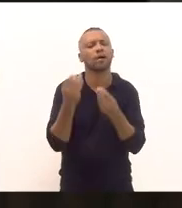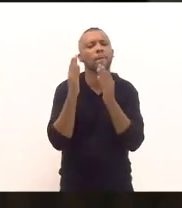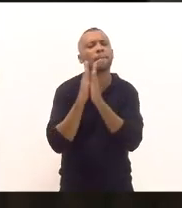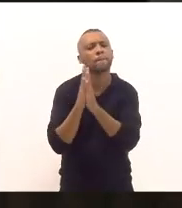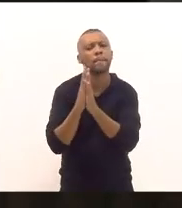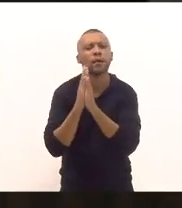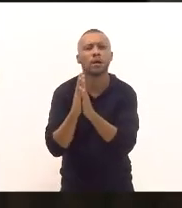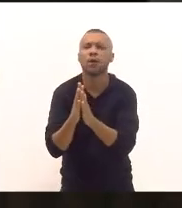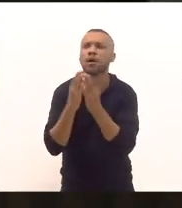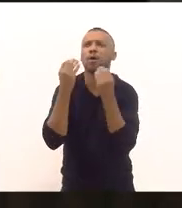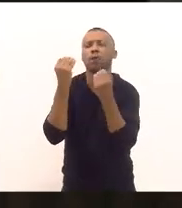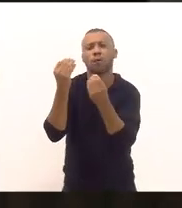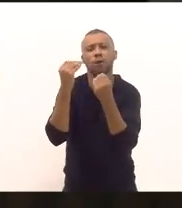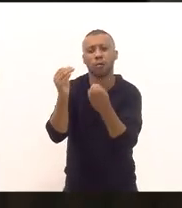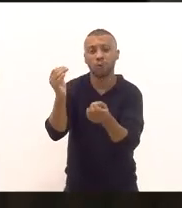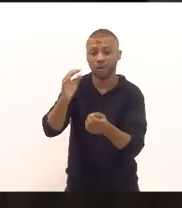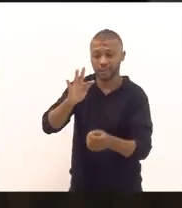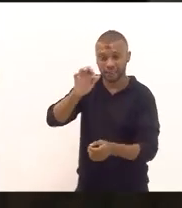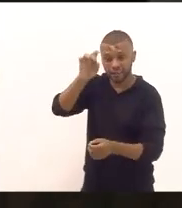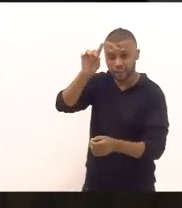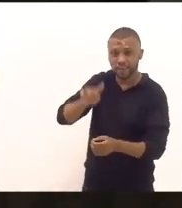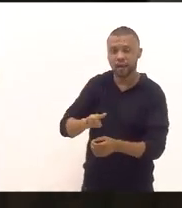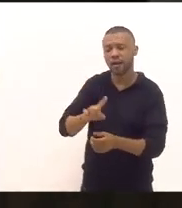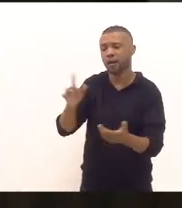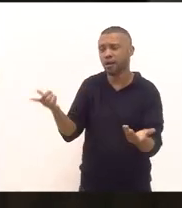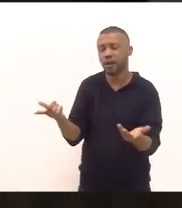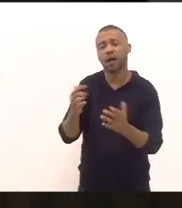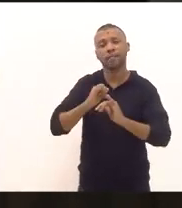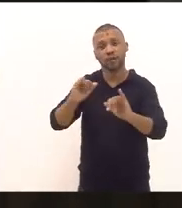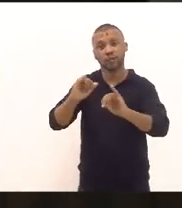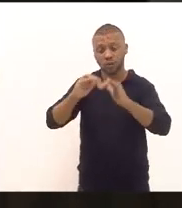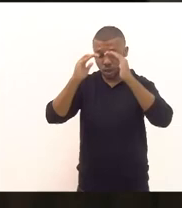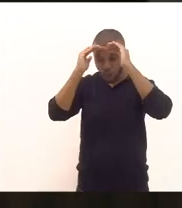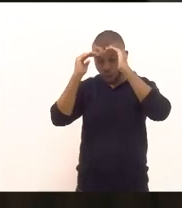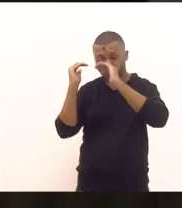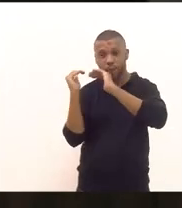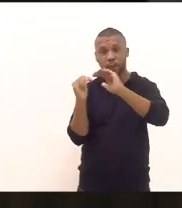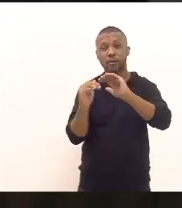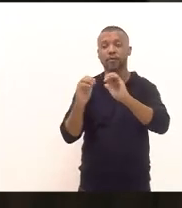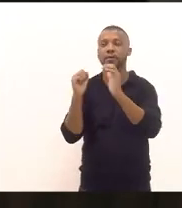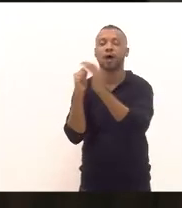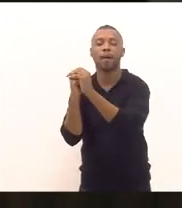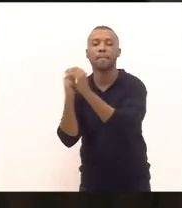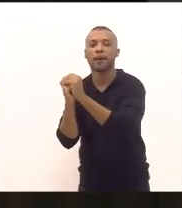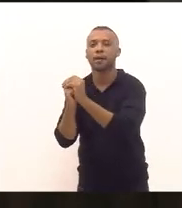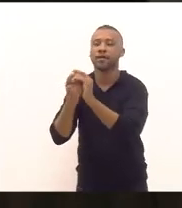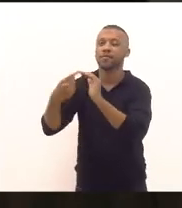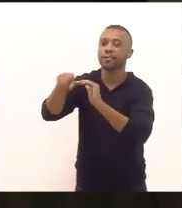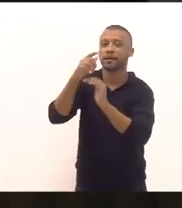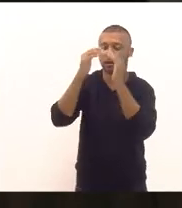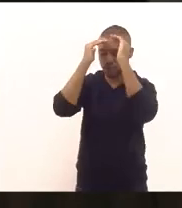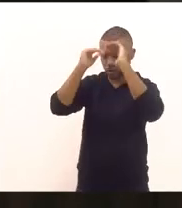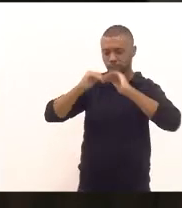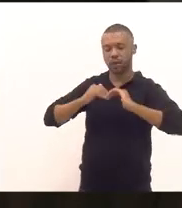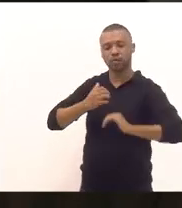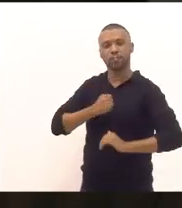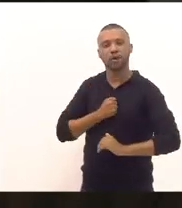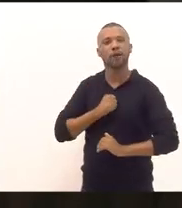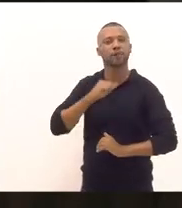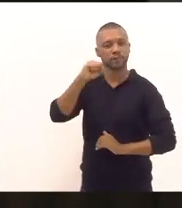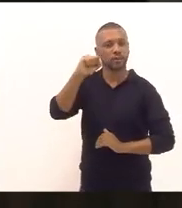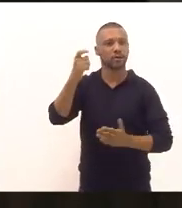Deus pelo amor que a na fé e Respeito o seu Amém você respeita o meu